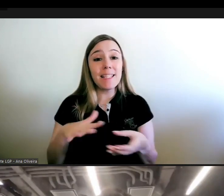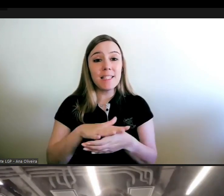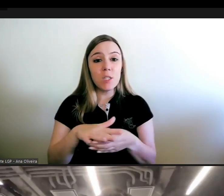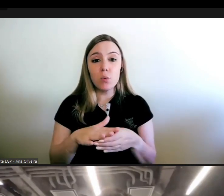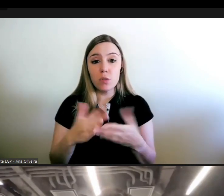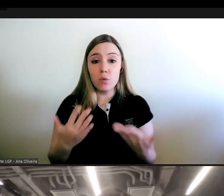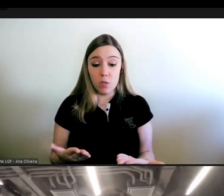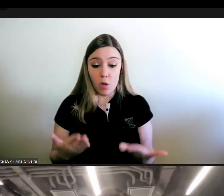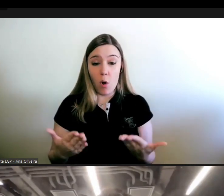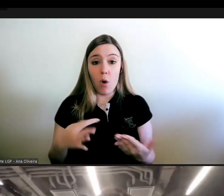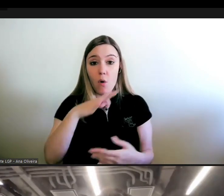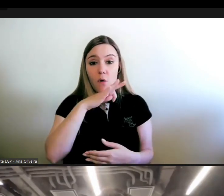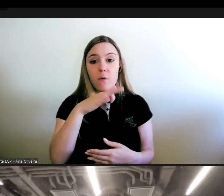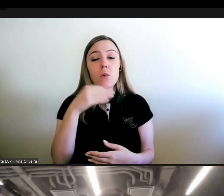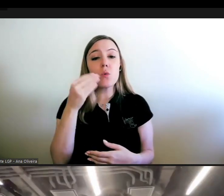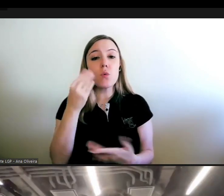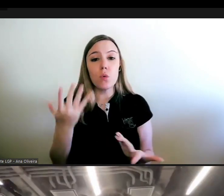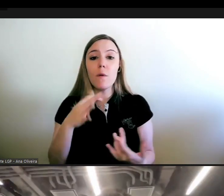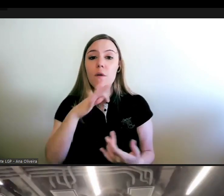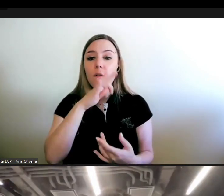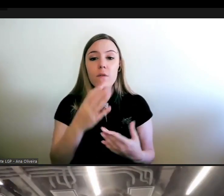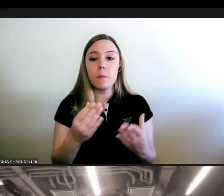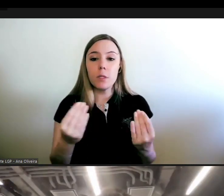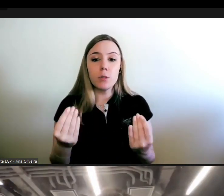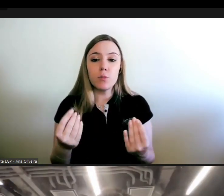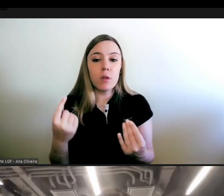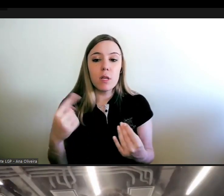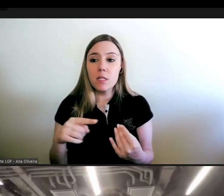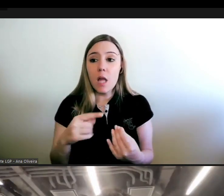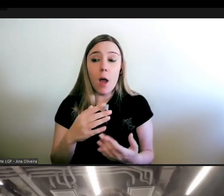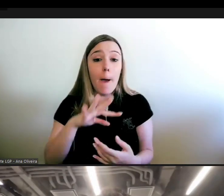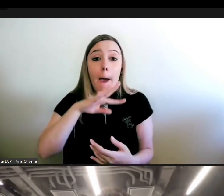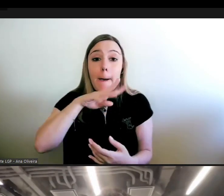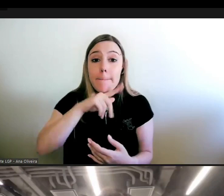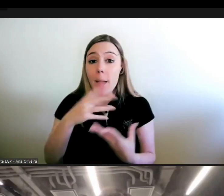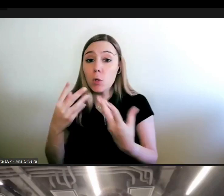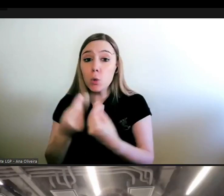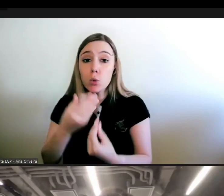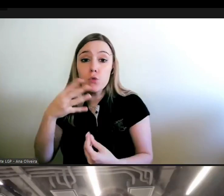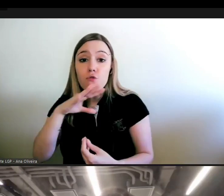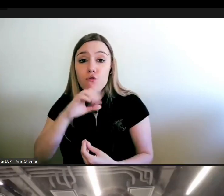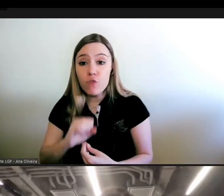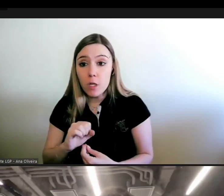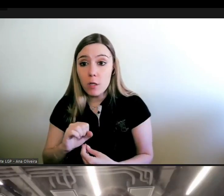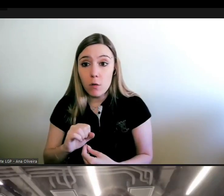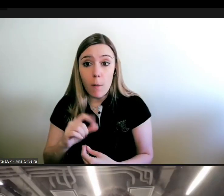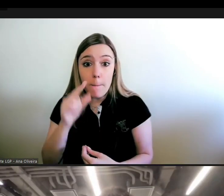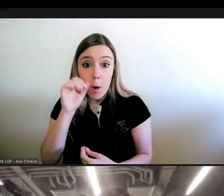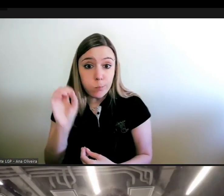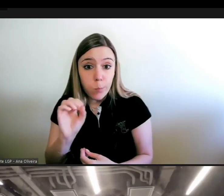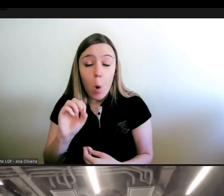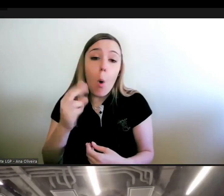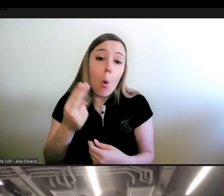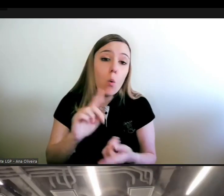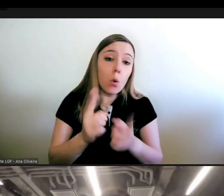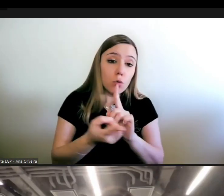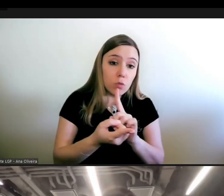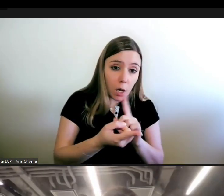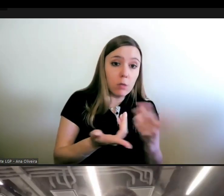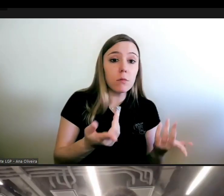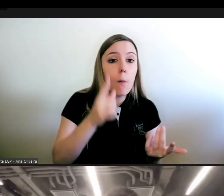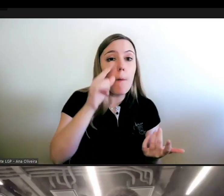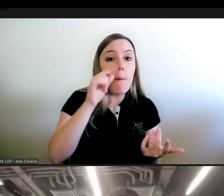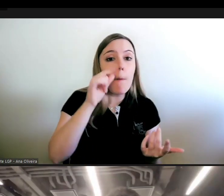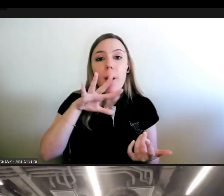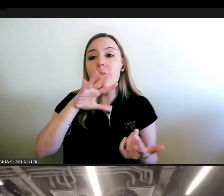familiares. Há muitas famílias monoparentais em Portugal, na sua maioria são famílias monoparentais por mulheres. Se calhar